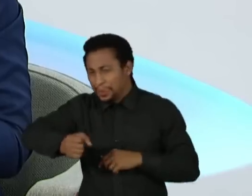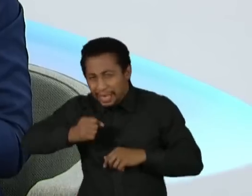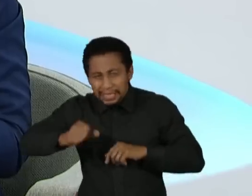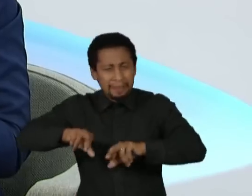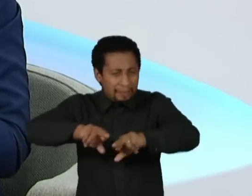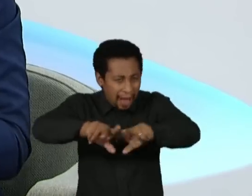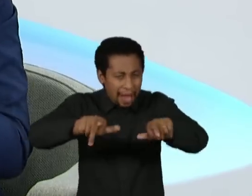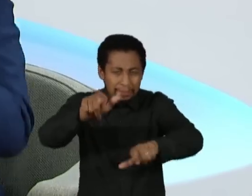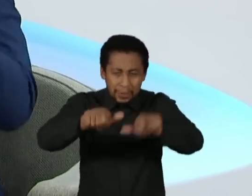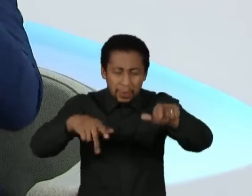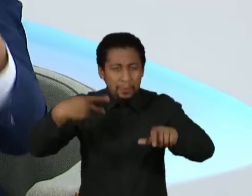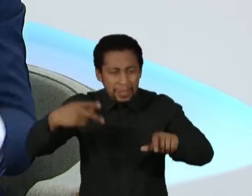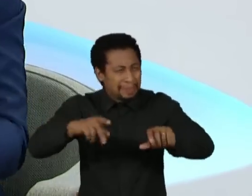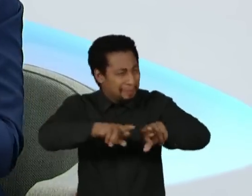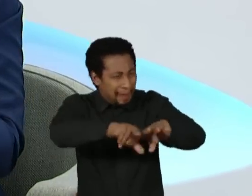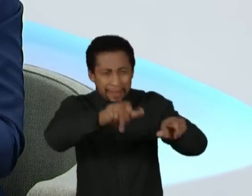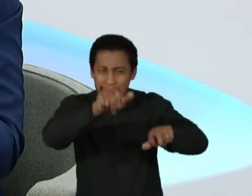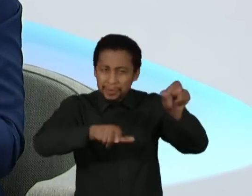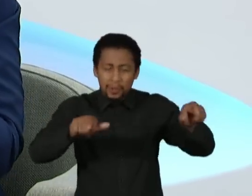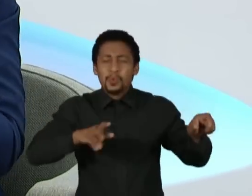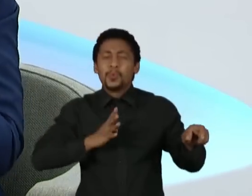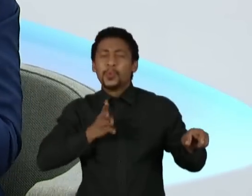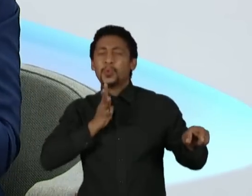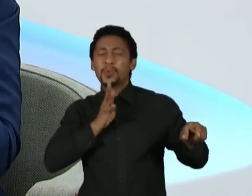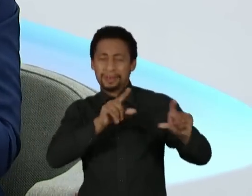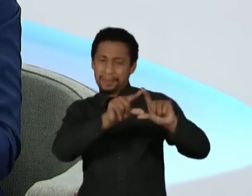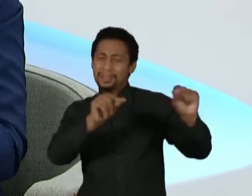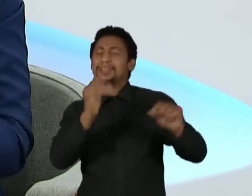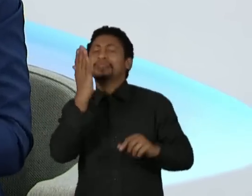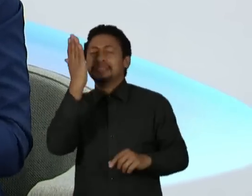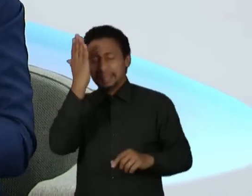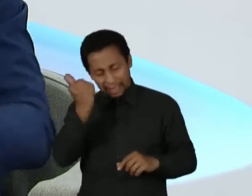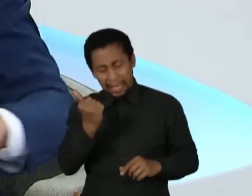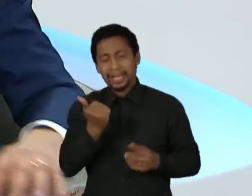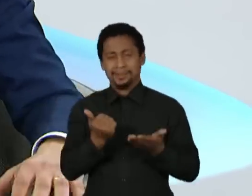pessoas que entendem de política de Brasília, que sabem como as coisas funcionam lá, que estão chegando à mesma conclusão.